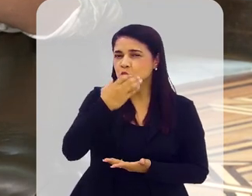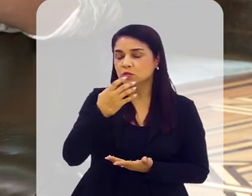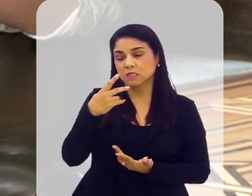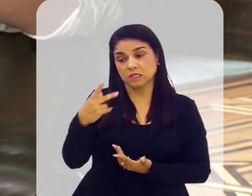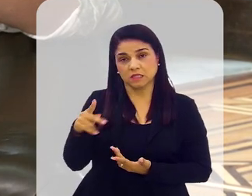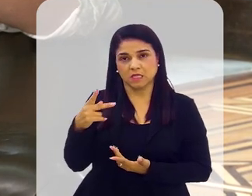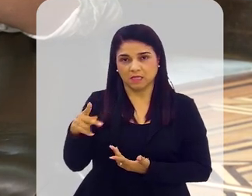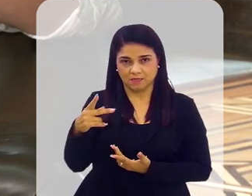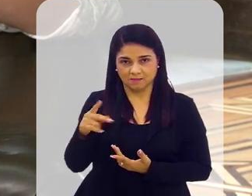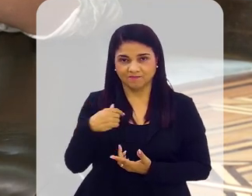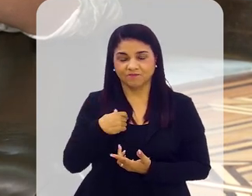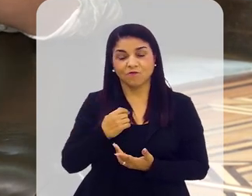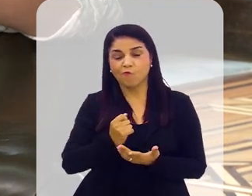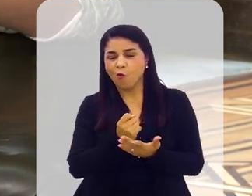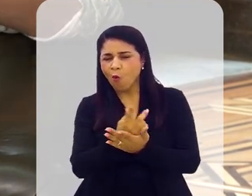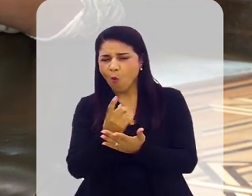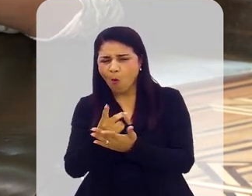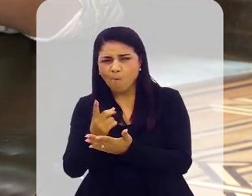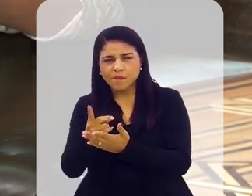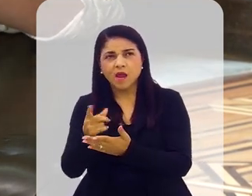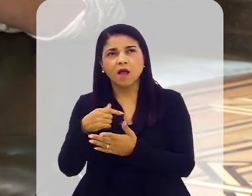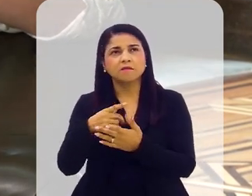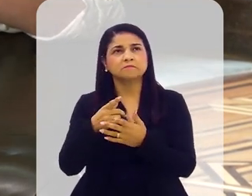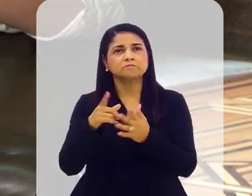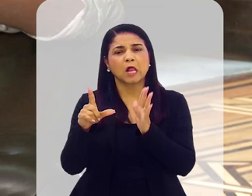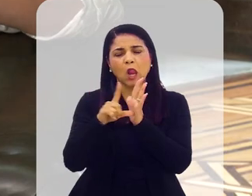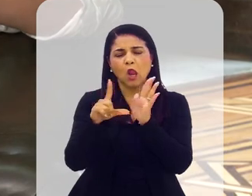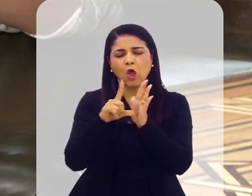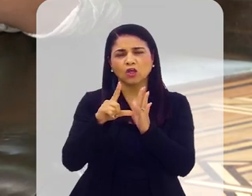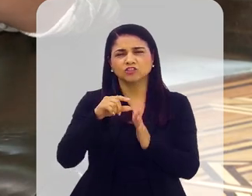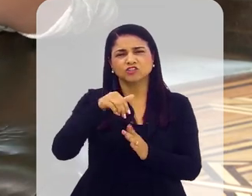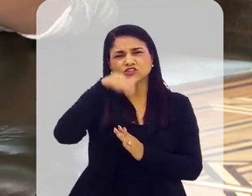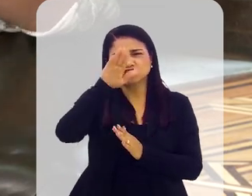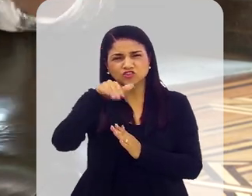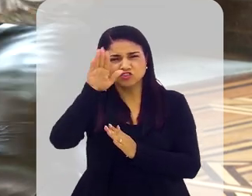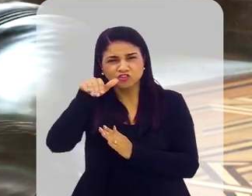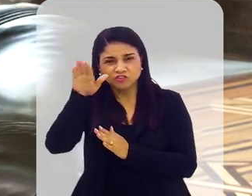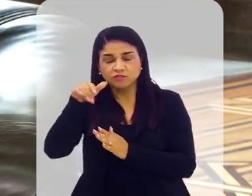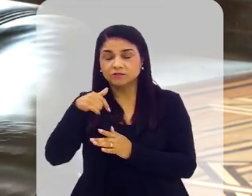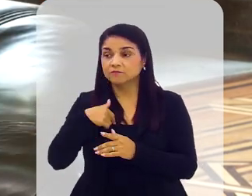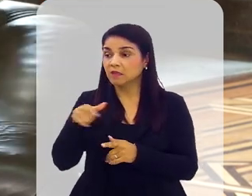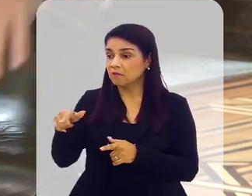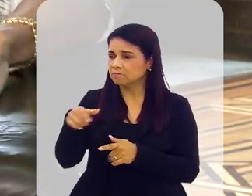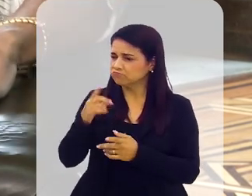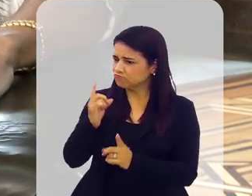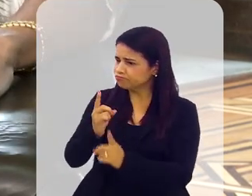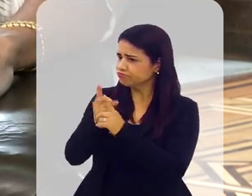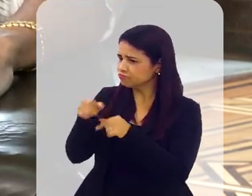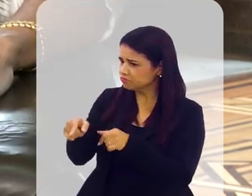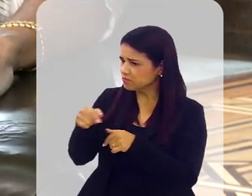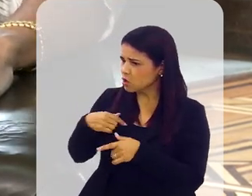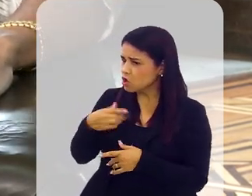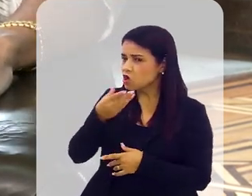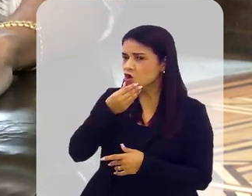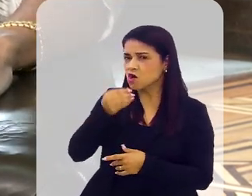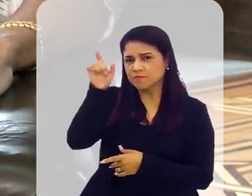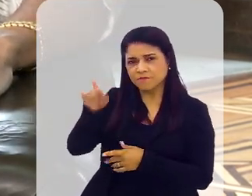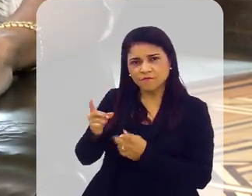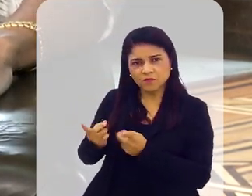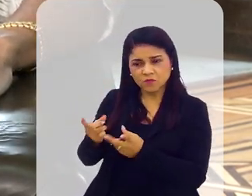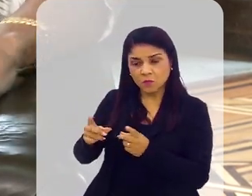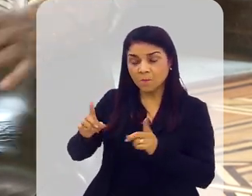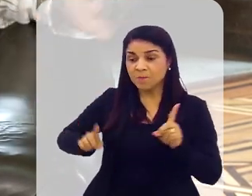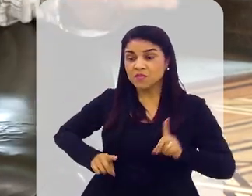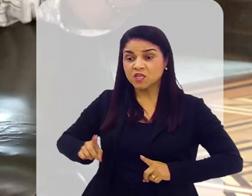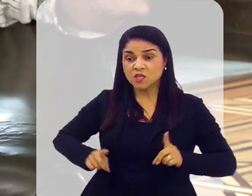e olha que coisa. Fui comprar alguma coisa numa loja de tinta, o cara era primo do juiz. Não faz isso. E ele falou, isso. Cara, essa